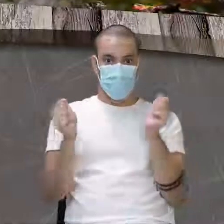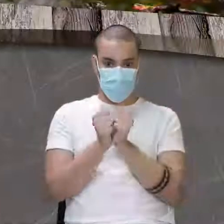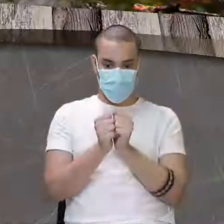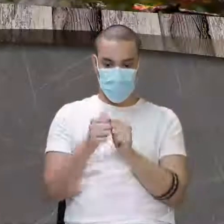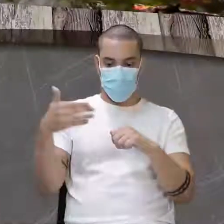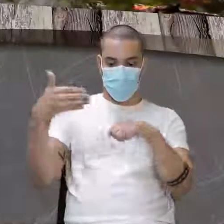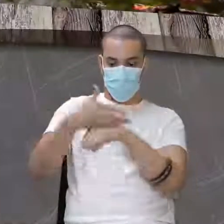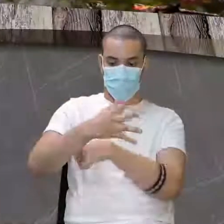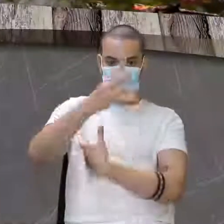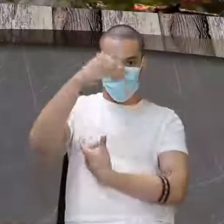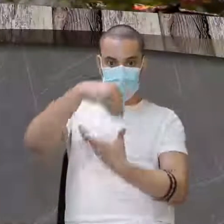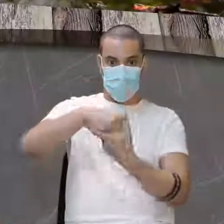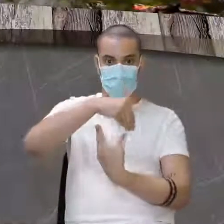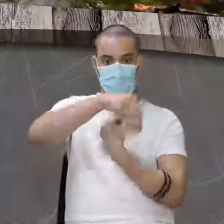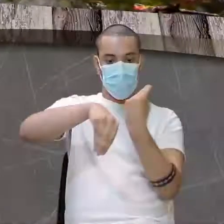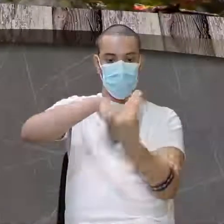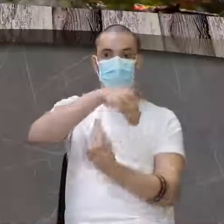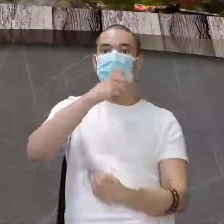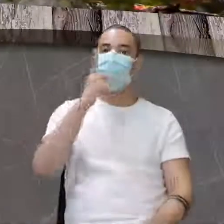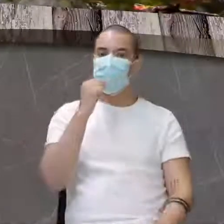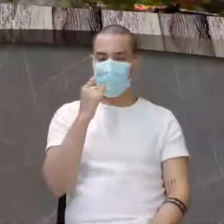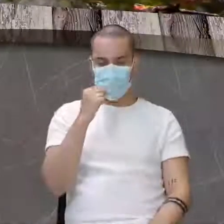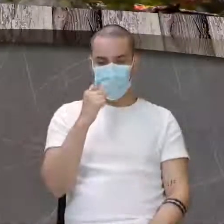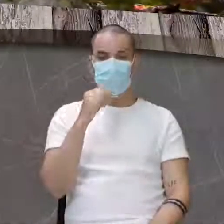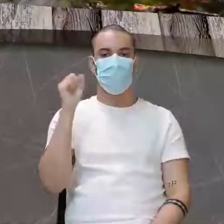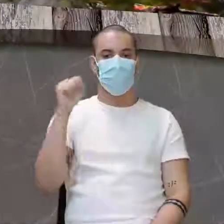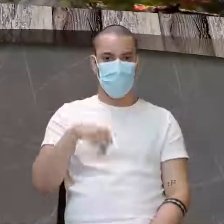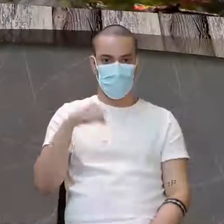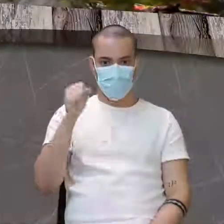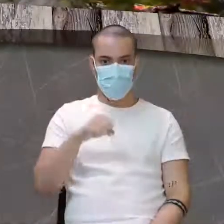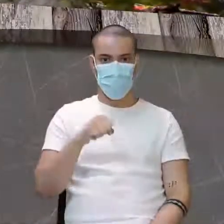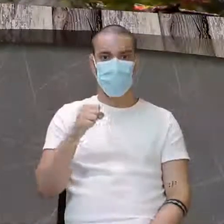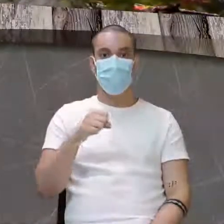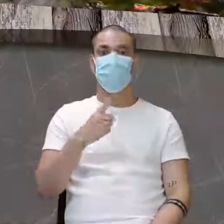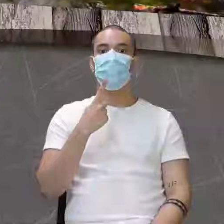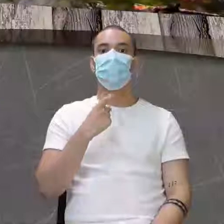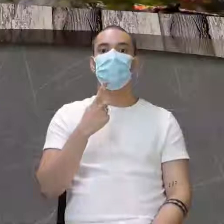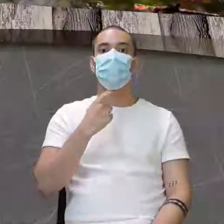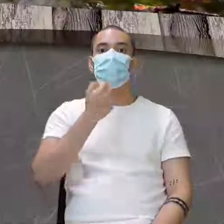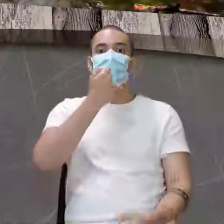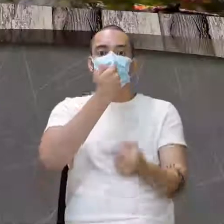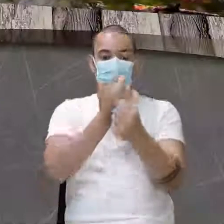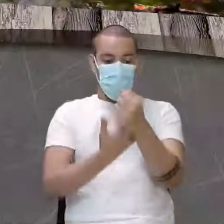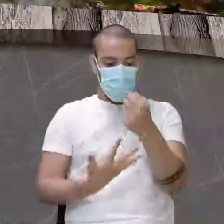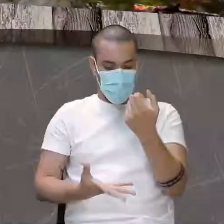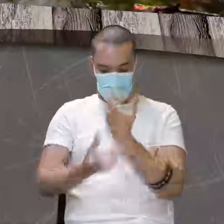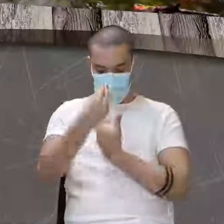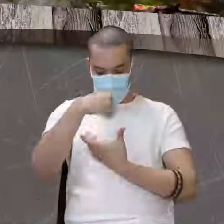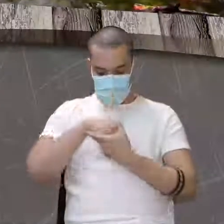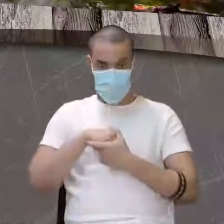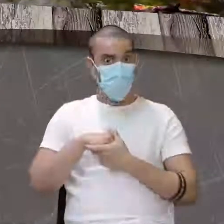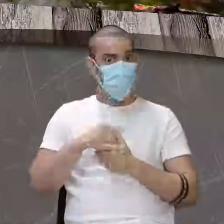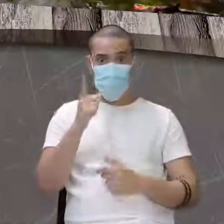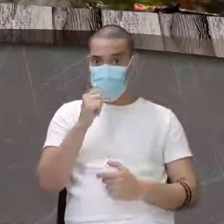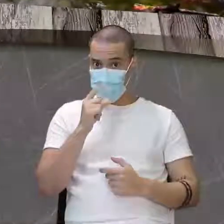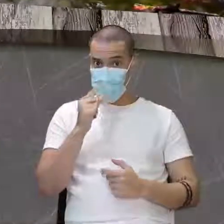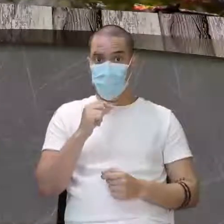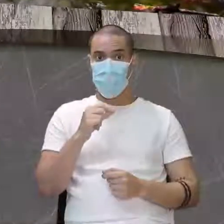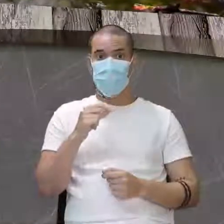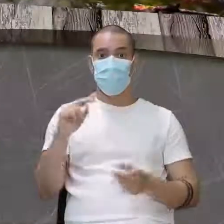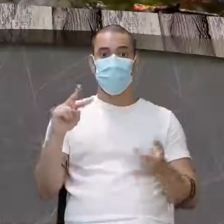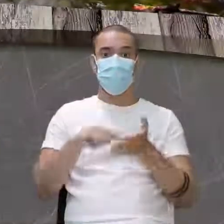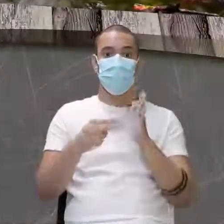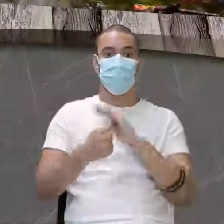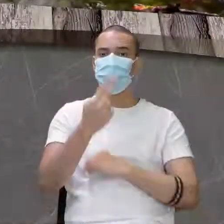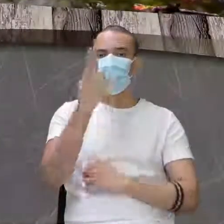tem a participação aí da água, tá? O sangue que circula no nosso corpo tem água e vai carregar o quê? Os